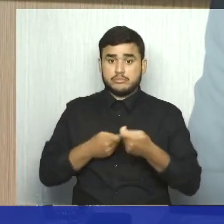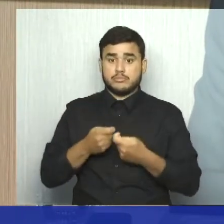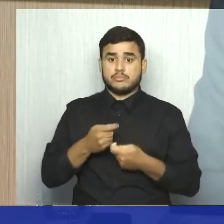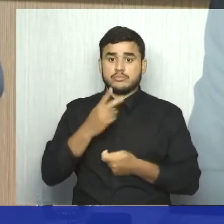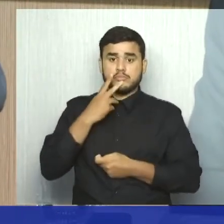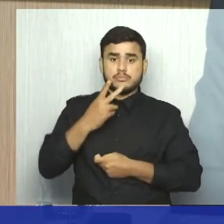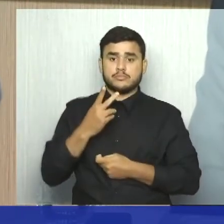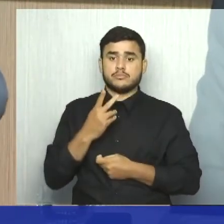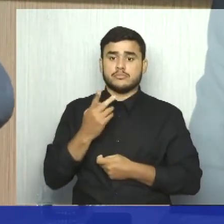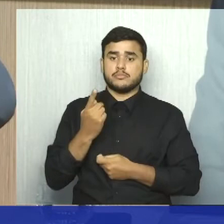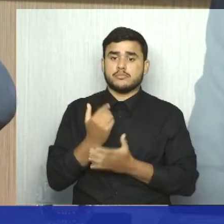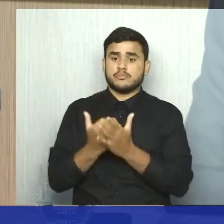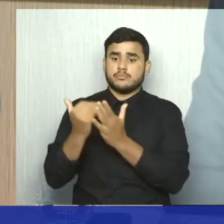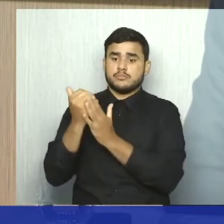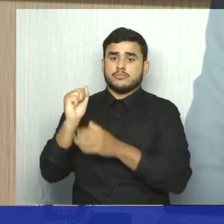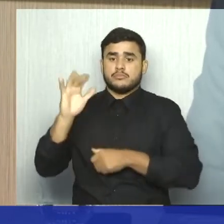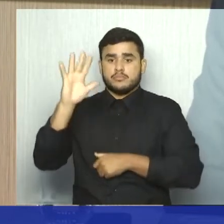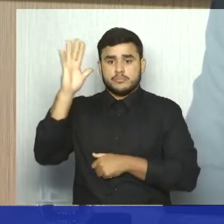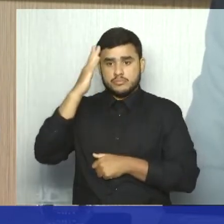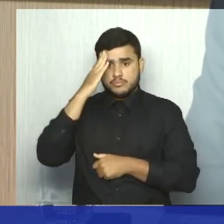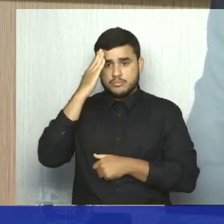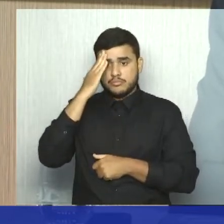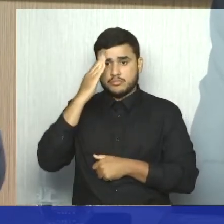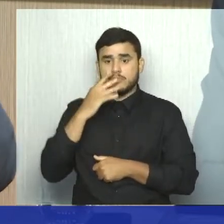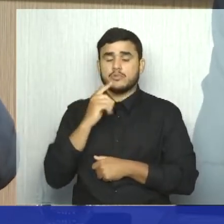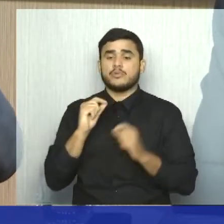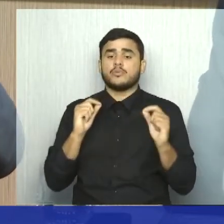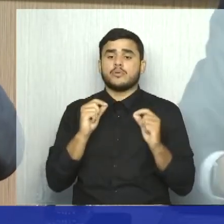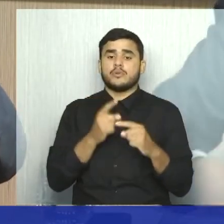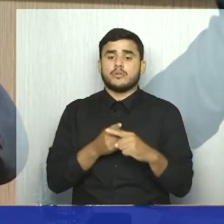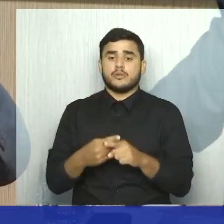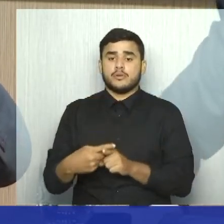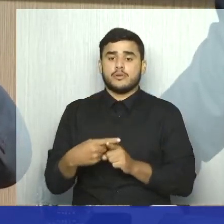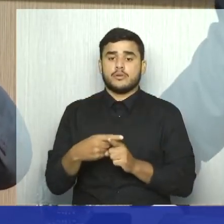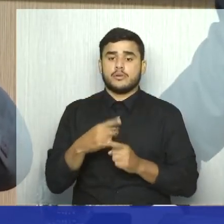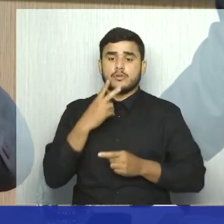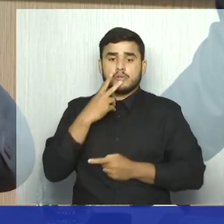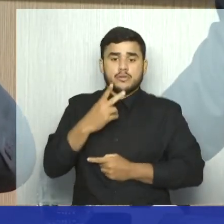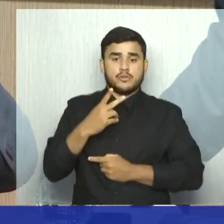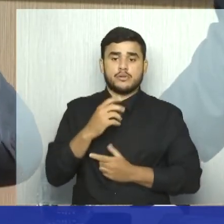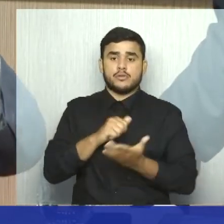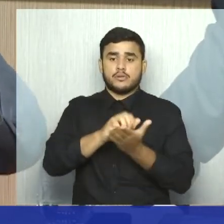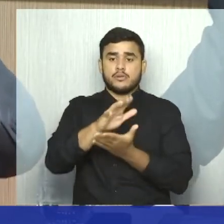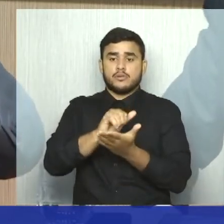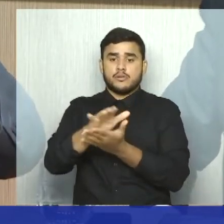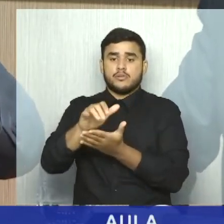passagem. Mentira, porque cada disruptura dessa está virando... O que é, Adalmir?